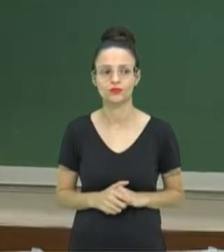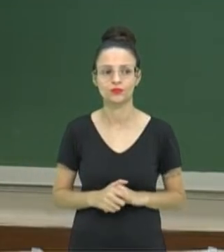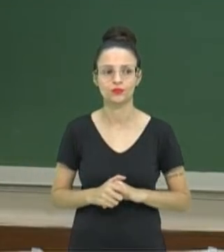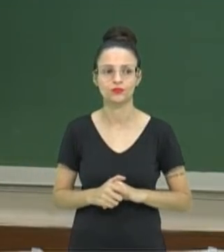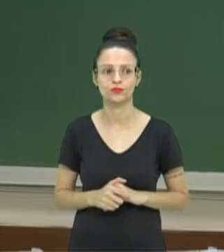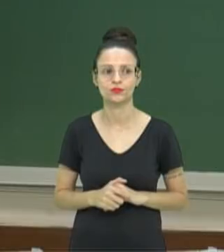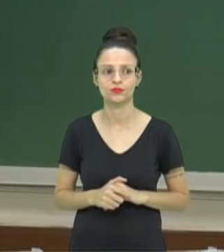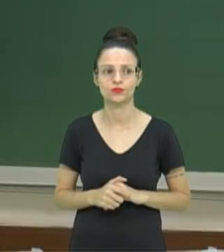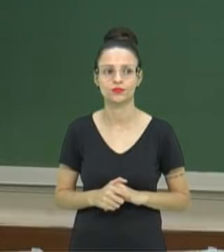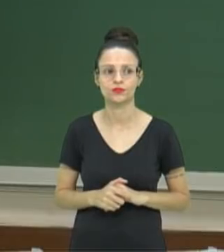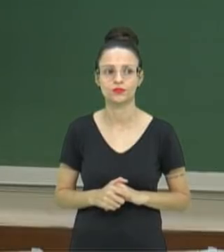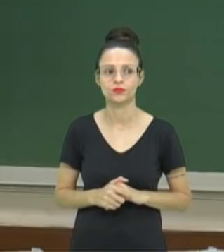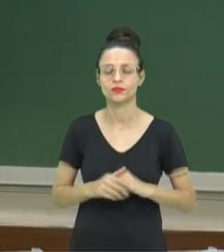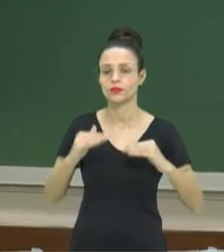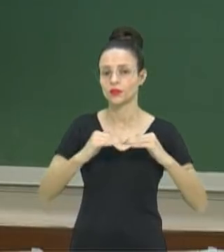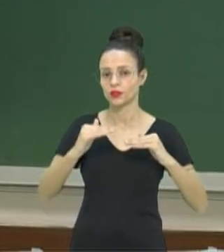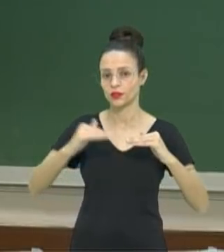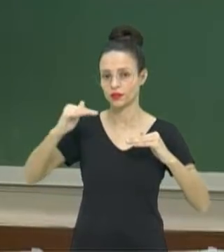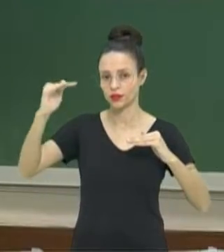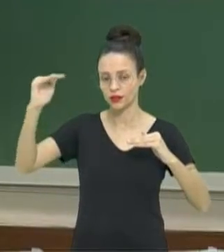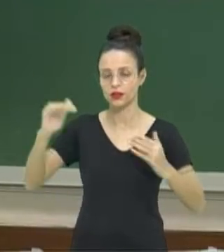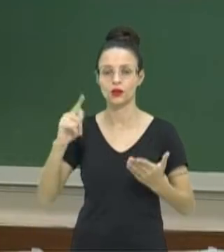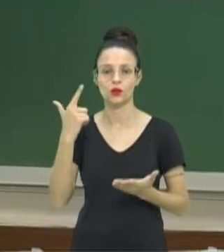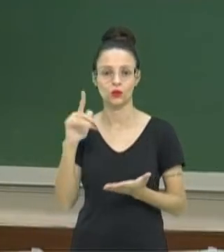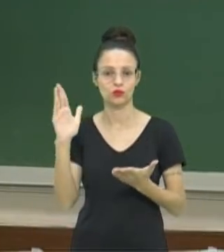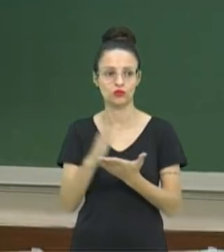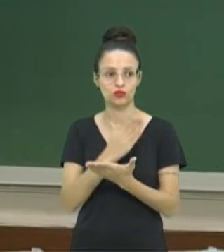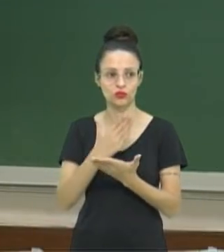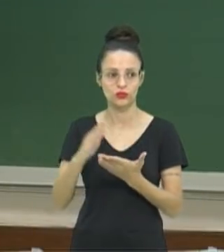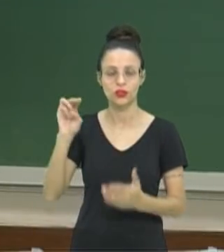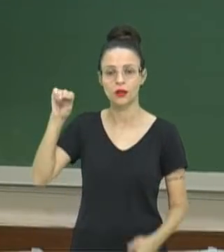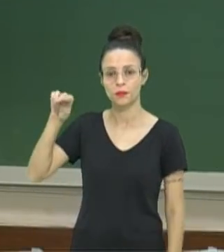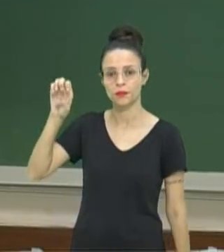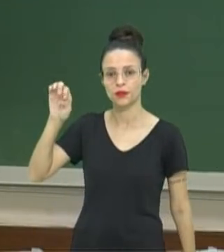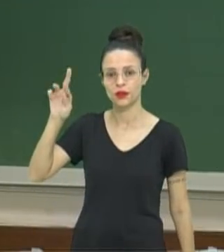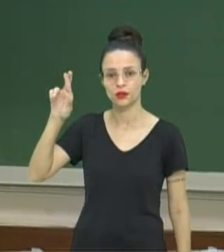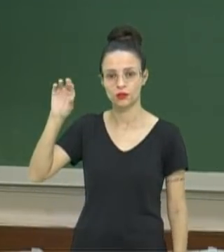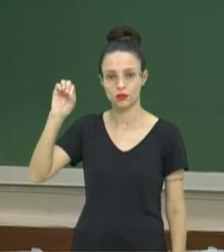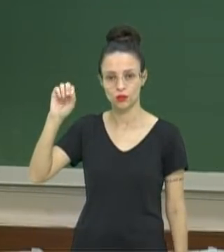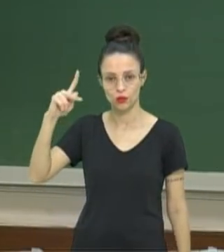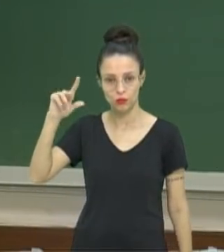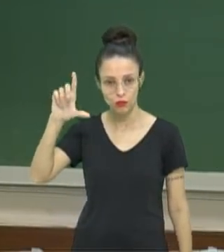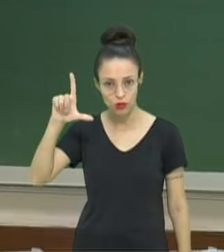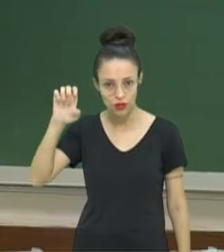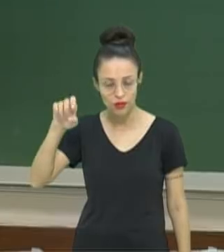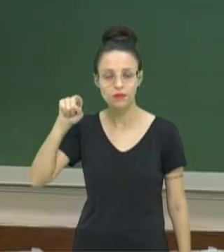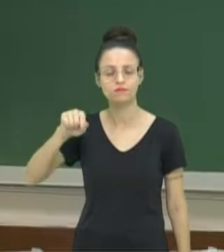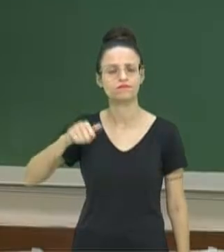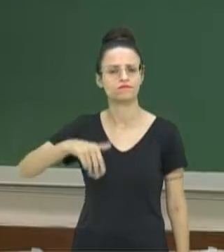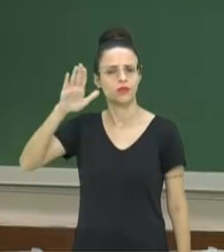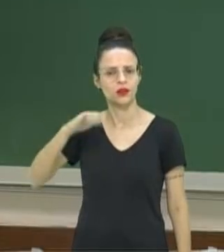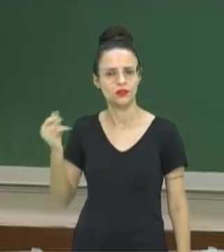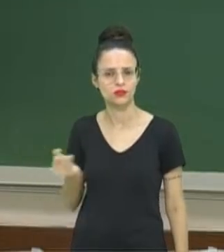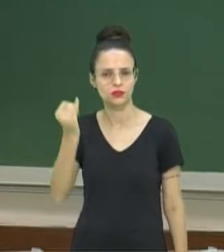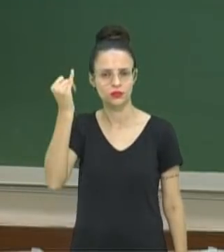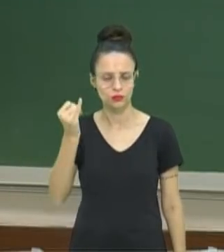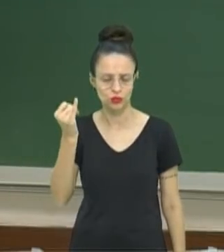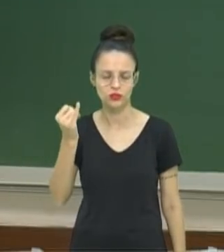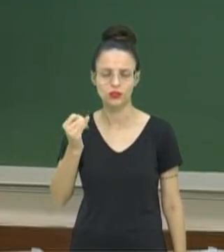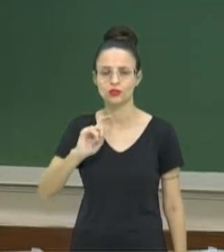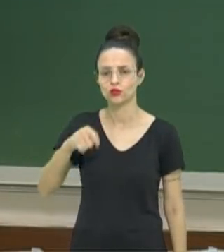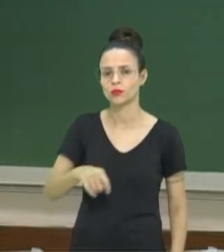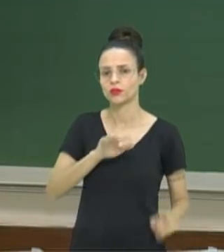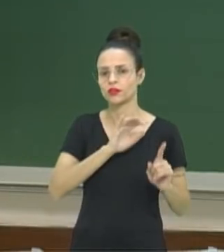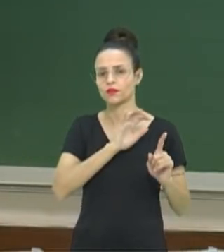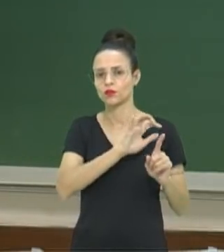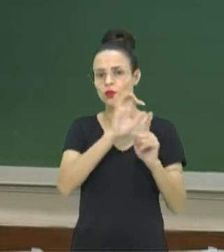Conceito ali bem importante. E aí tem outras divisões, tem as metrópoles, que são as mais importantes, né, em termos de grau de